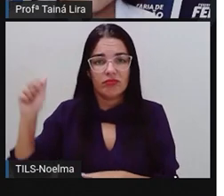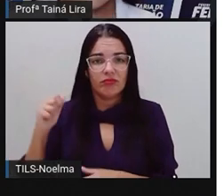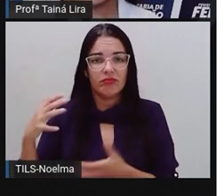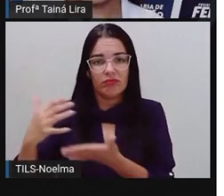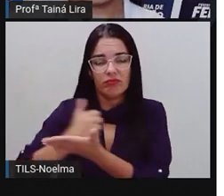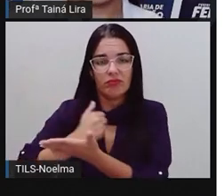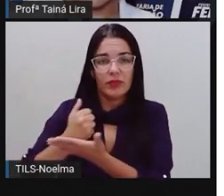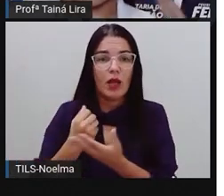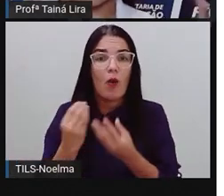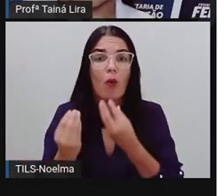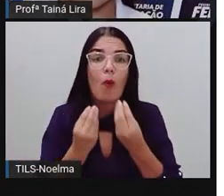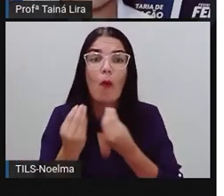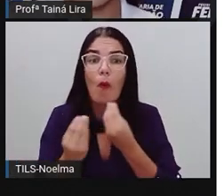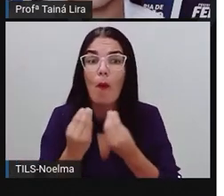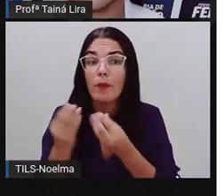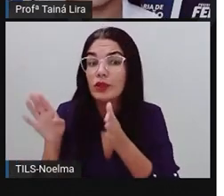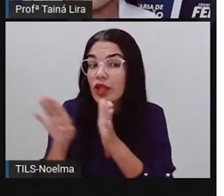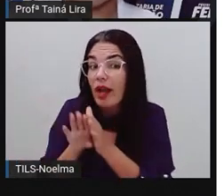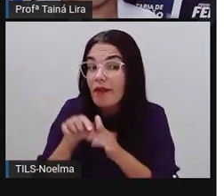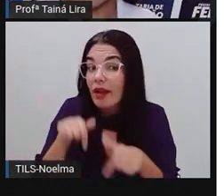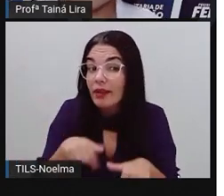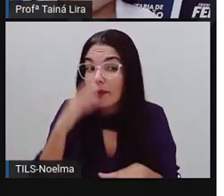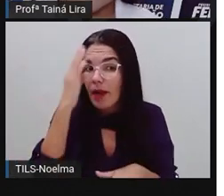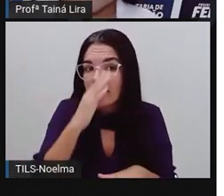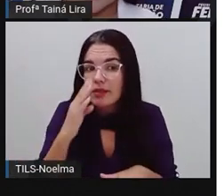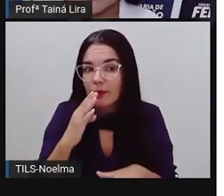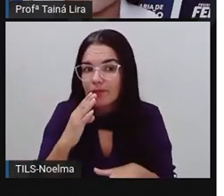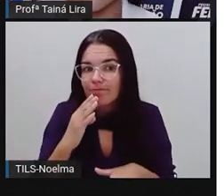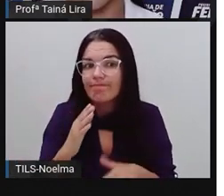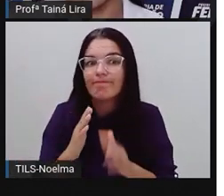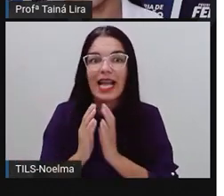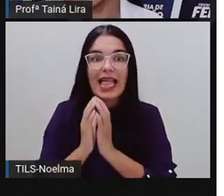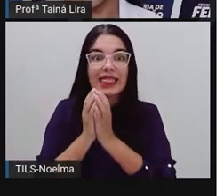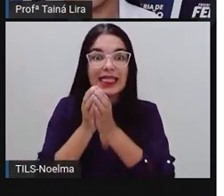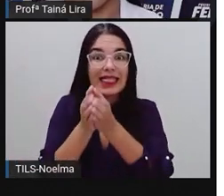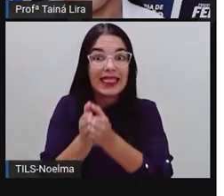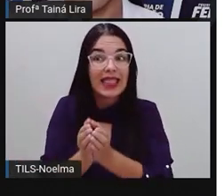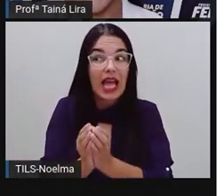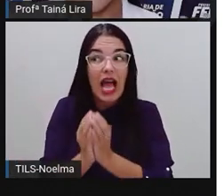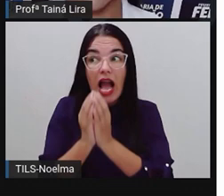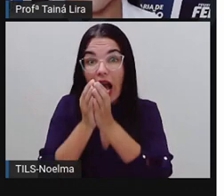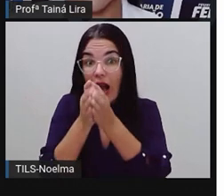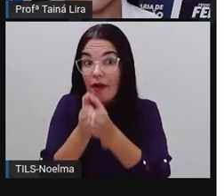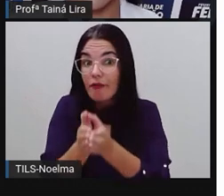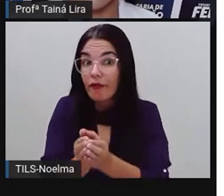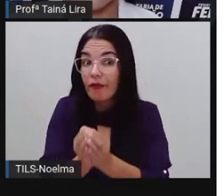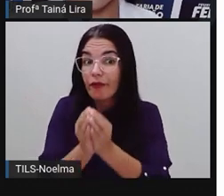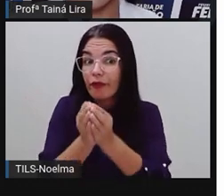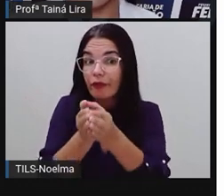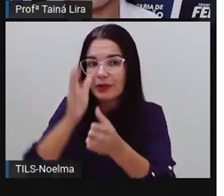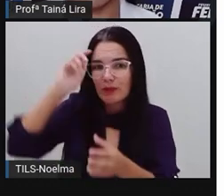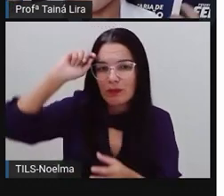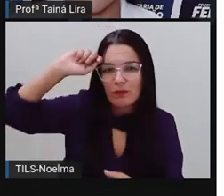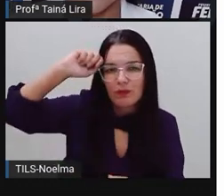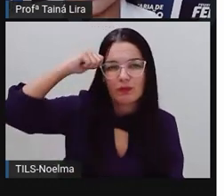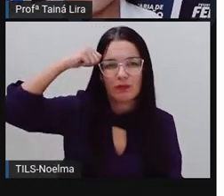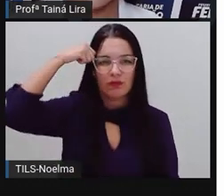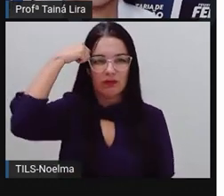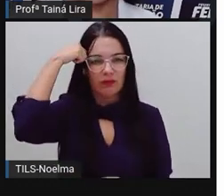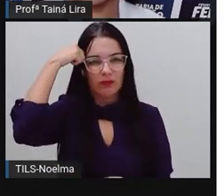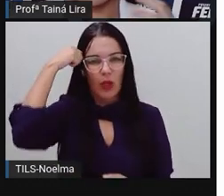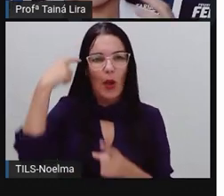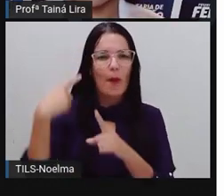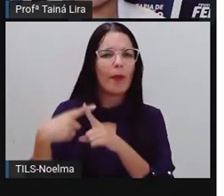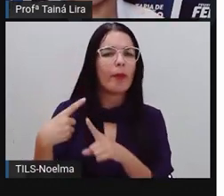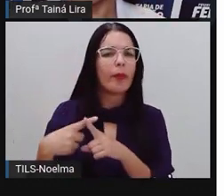e eles eram trazidos Olha lá em navios Negreiros viu o que é como eram pro esses navios eram navios